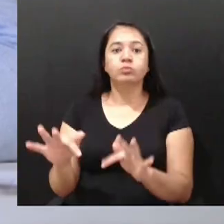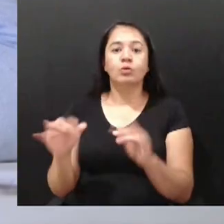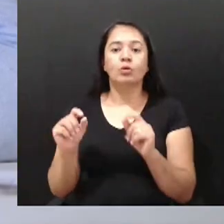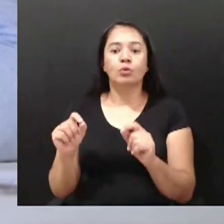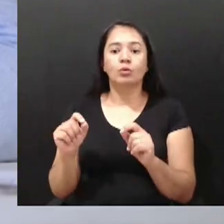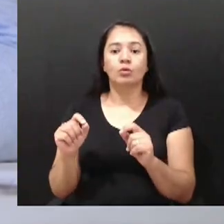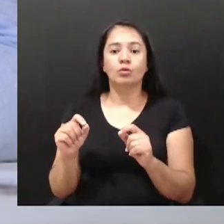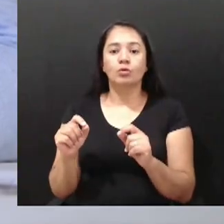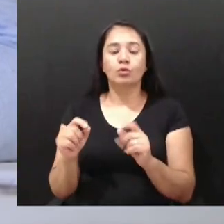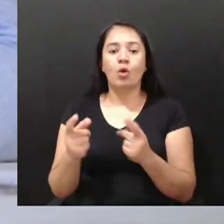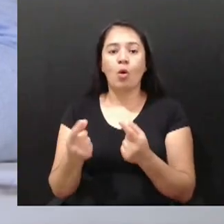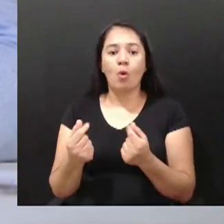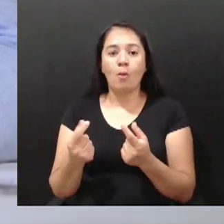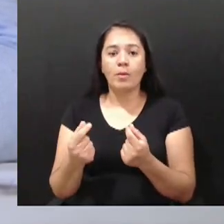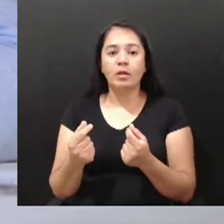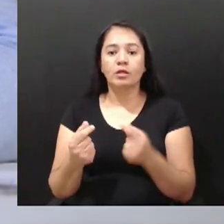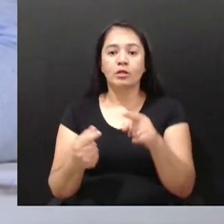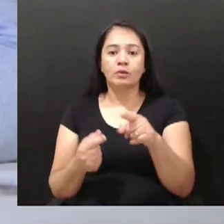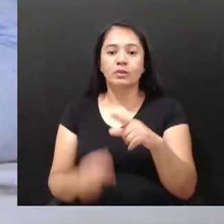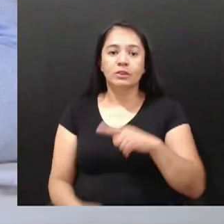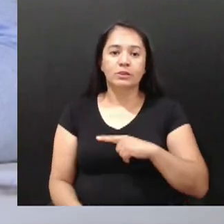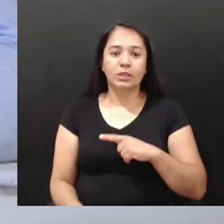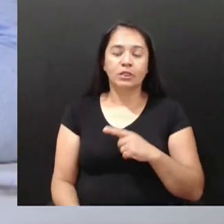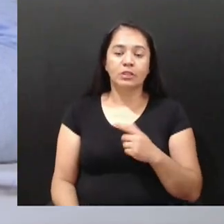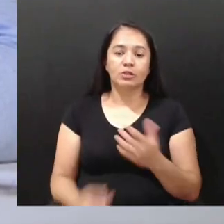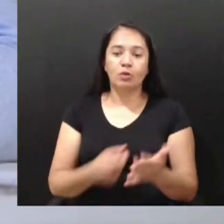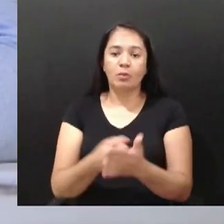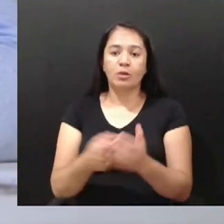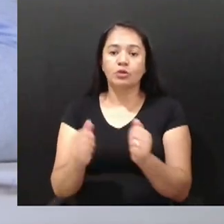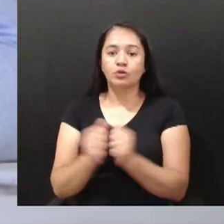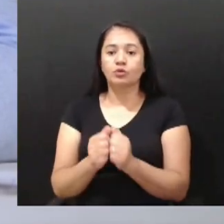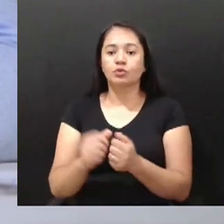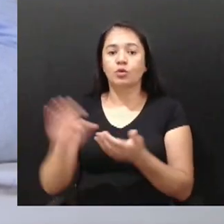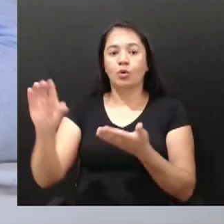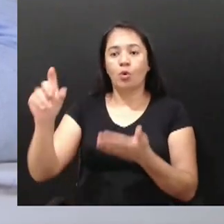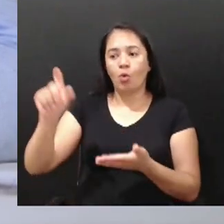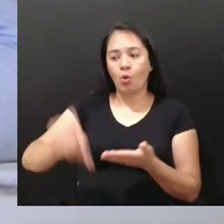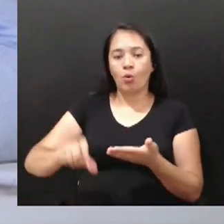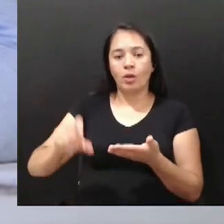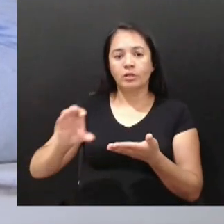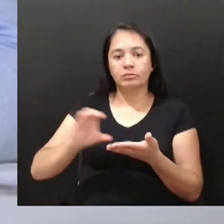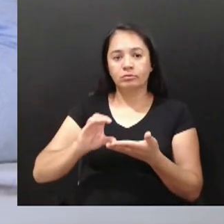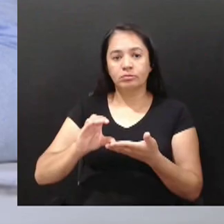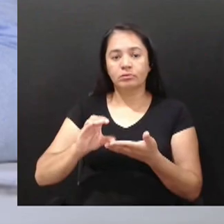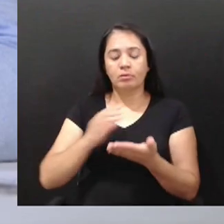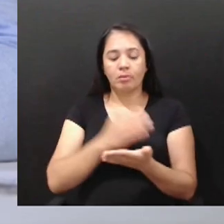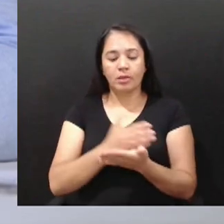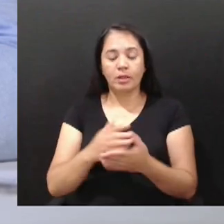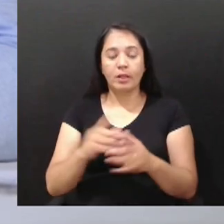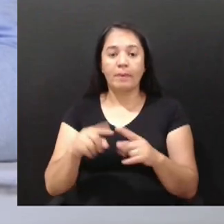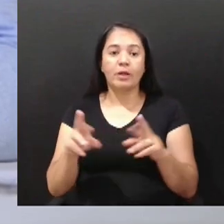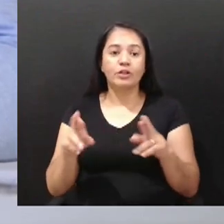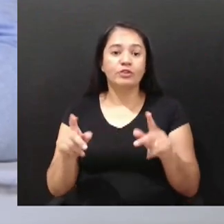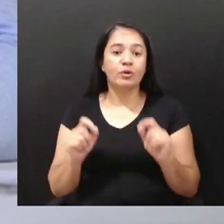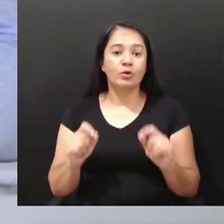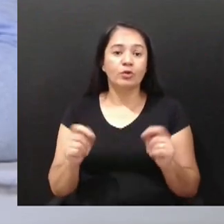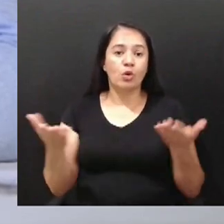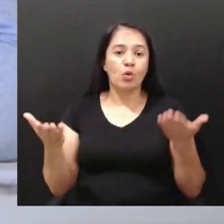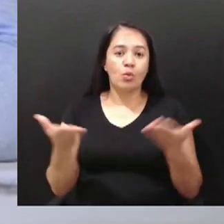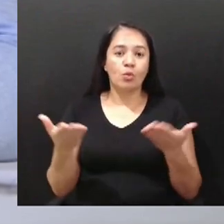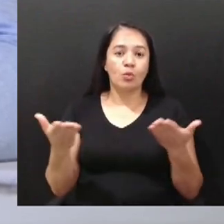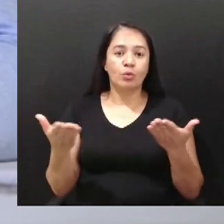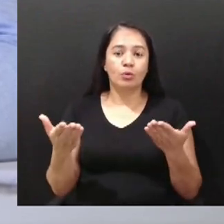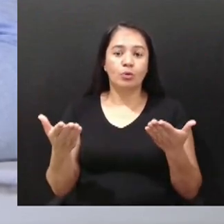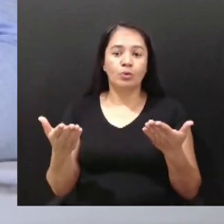preço que você tem no pagamento com o cartão de crédito parcelado. A grande diferença entre os dois é que hoje a